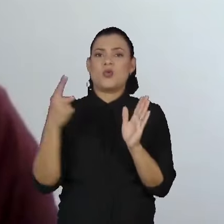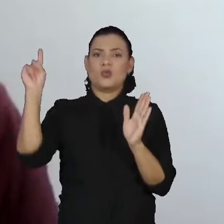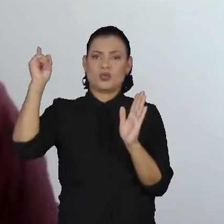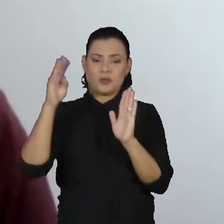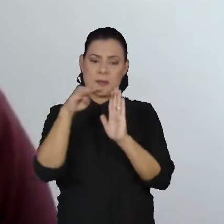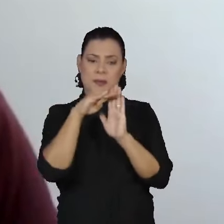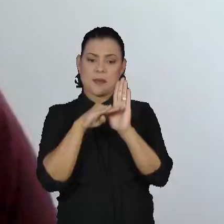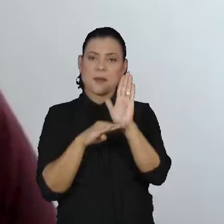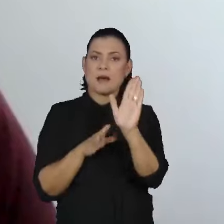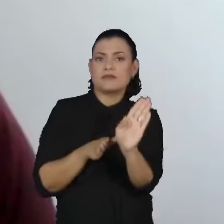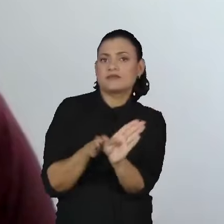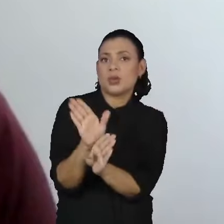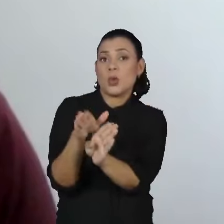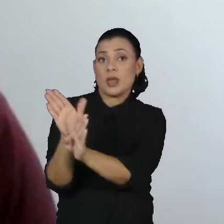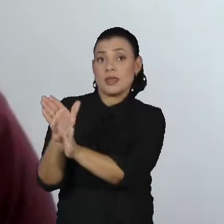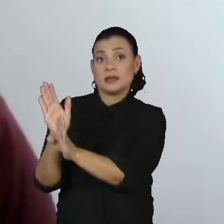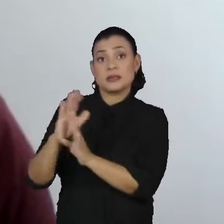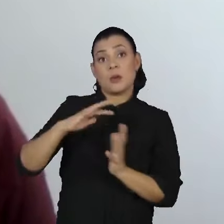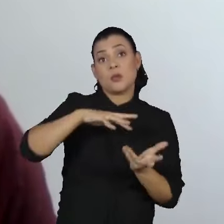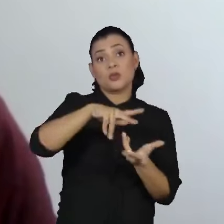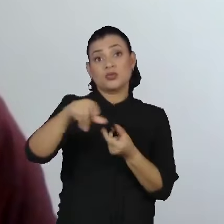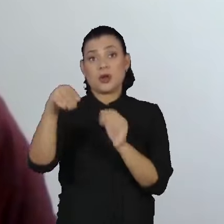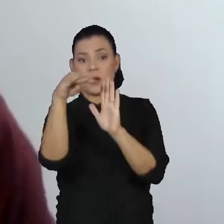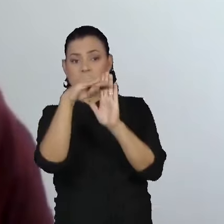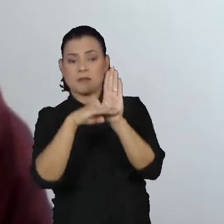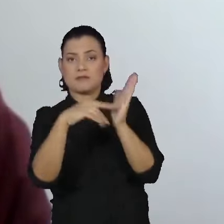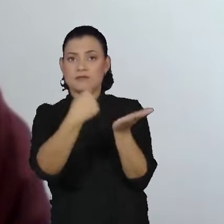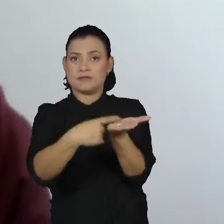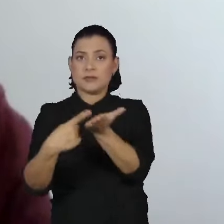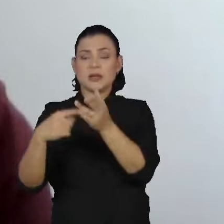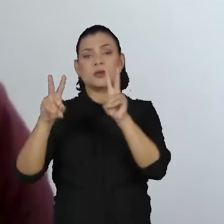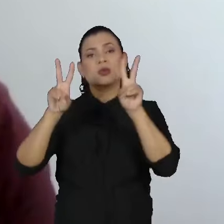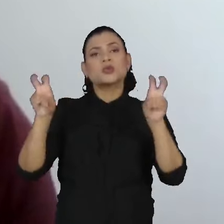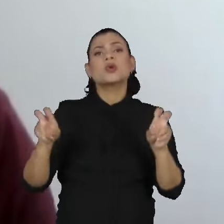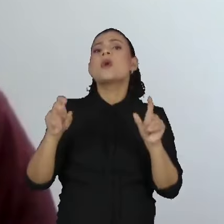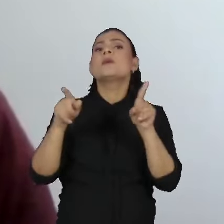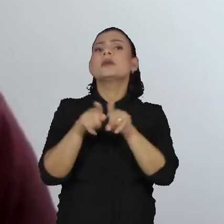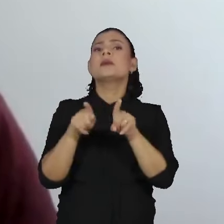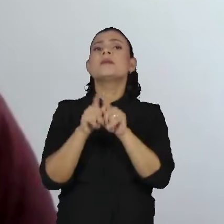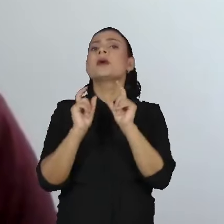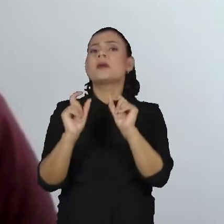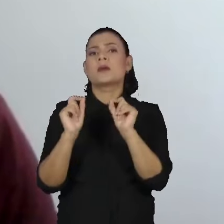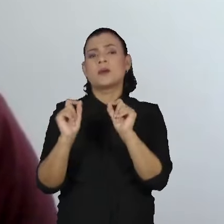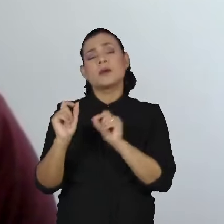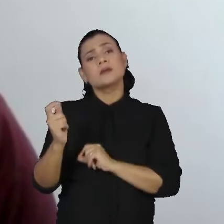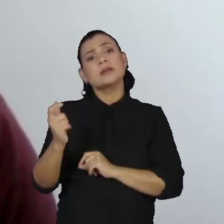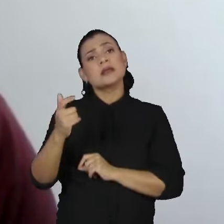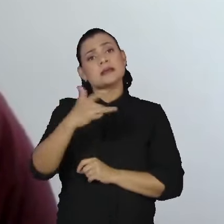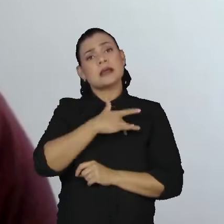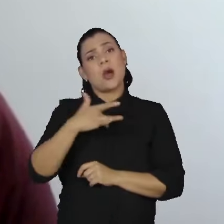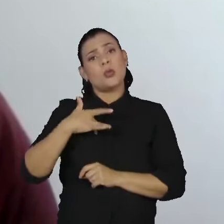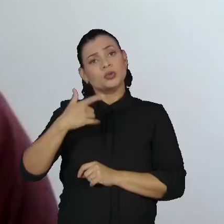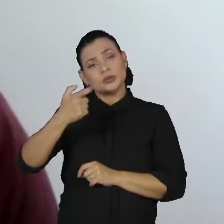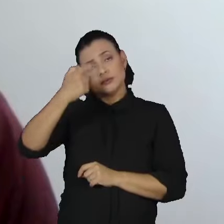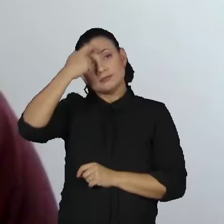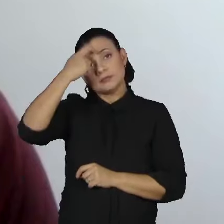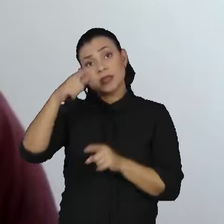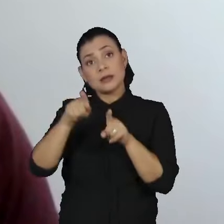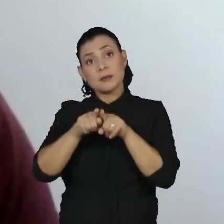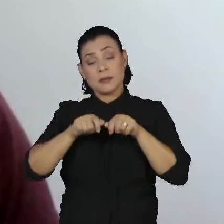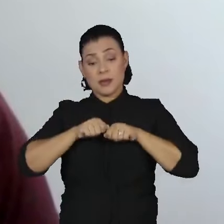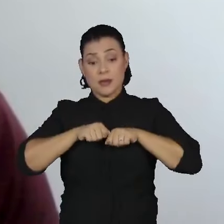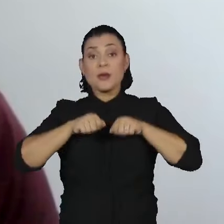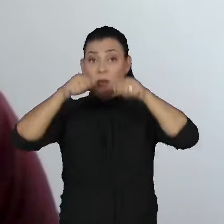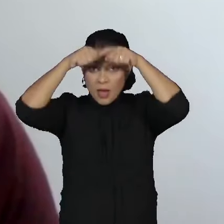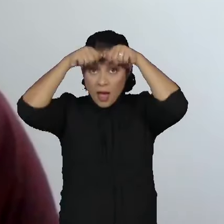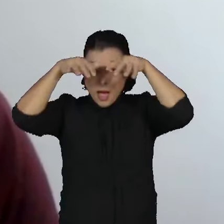uma conscientização mundial mesmo sobre os transtornos e possíveis questões de saúde mental, transtorno do espectro